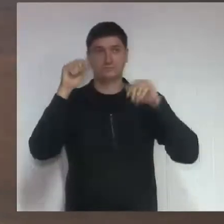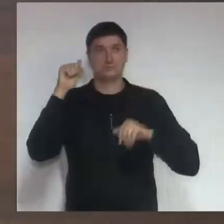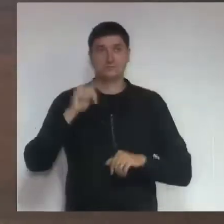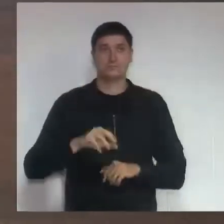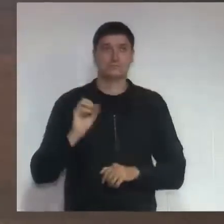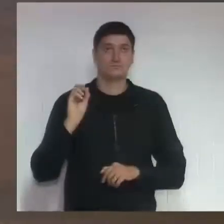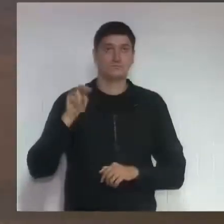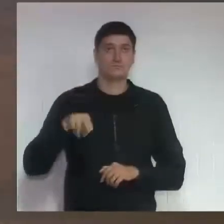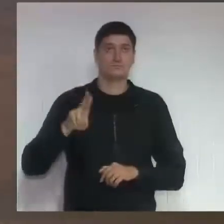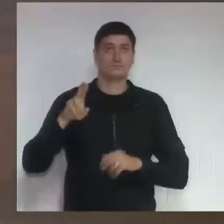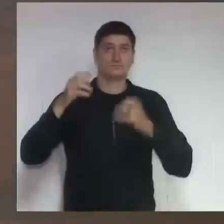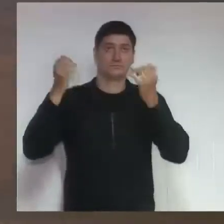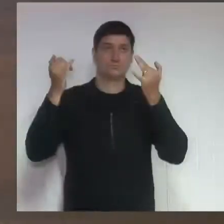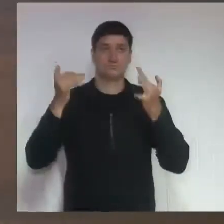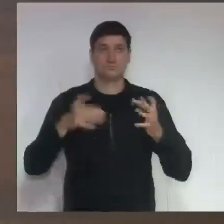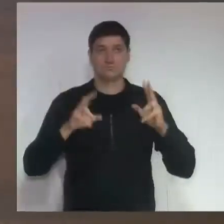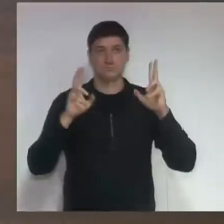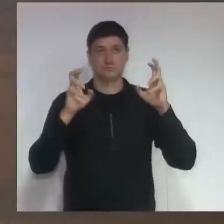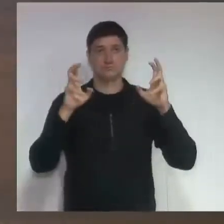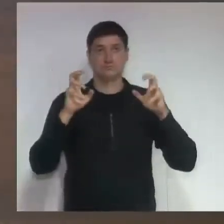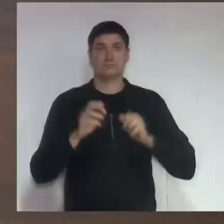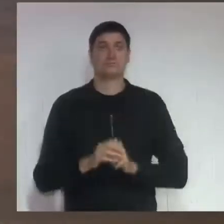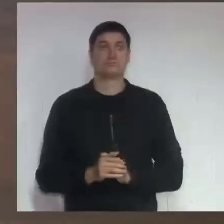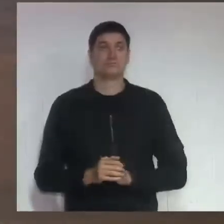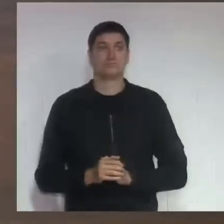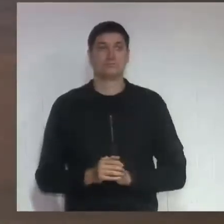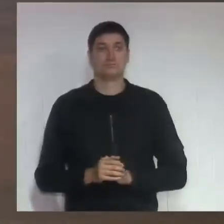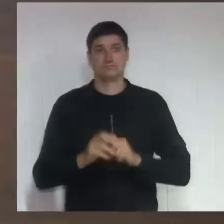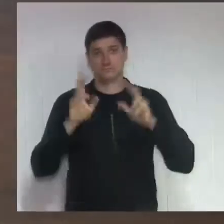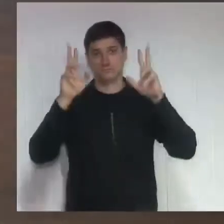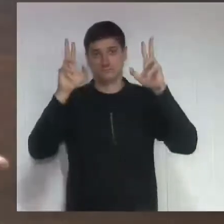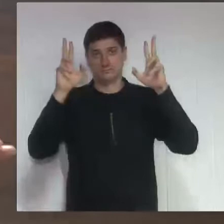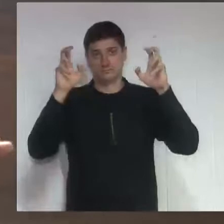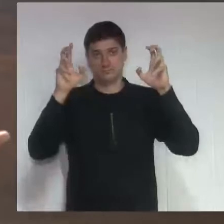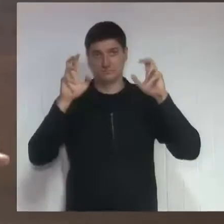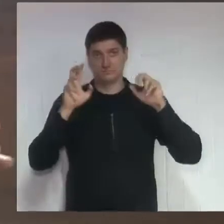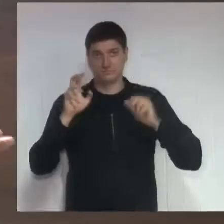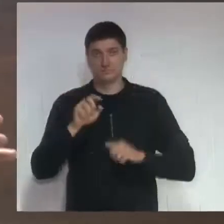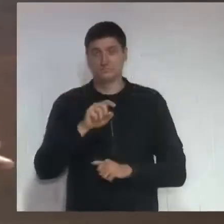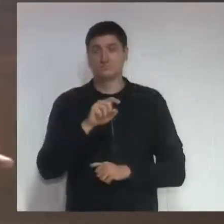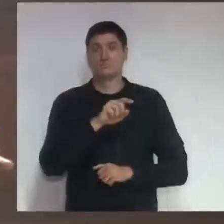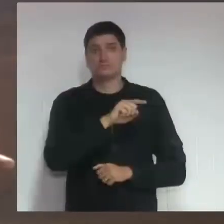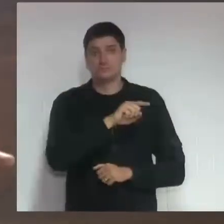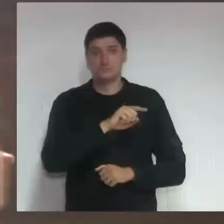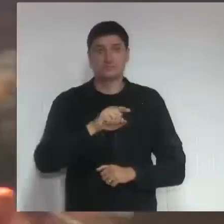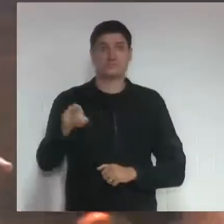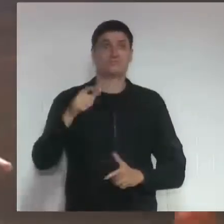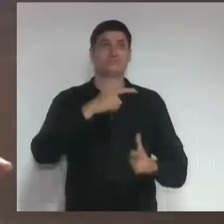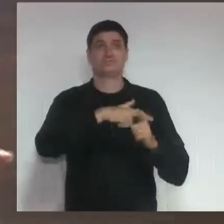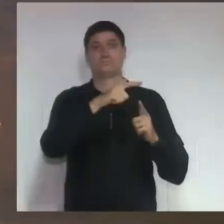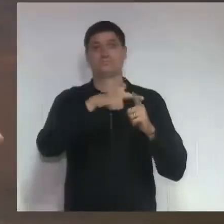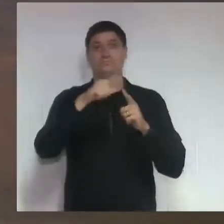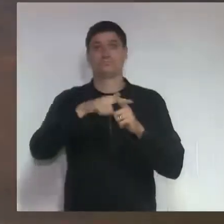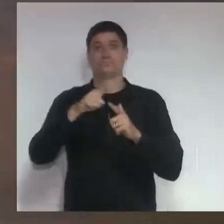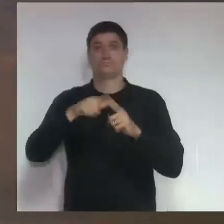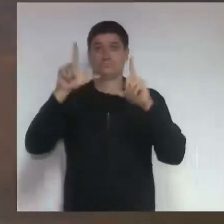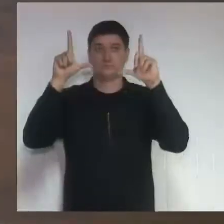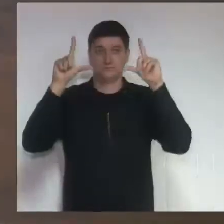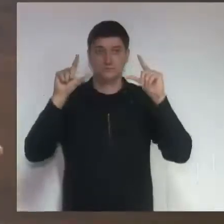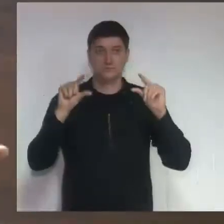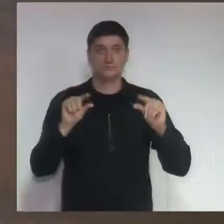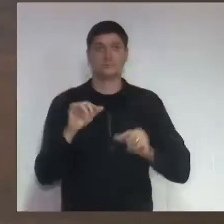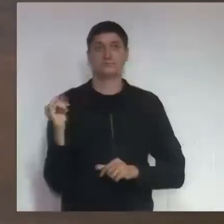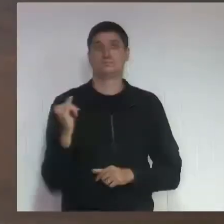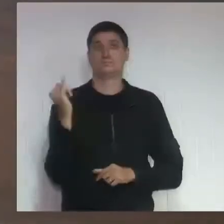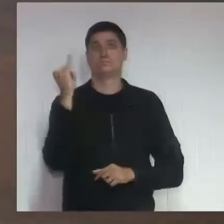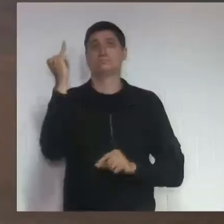ONU. A ONU diz o seguinte, abre aspas, para tentar diminuir esses problemas, é cada vez mais importante